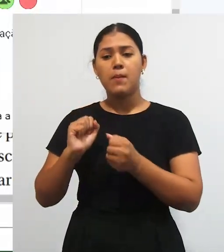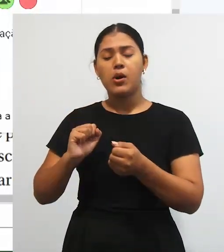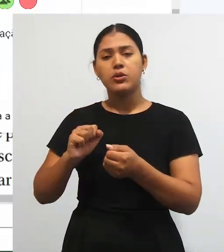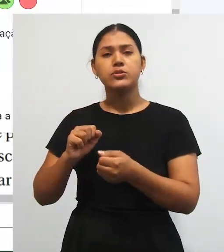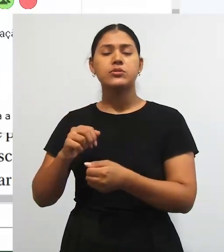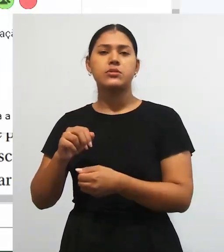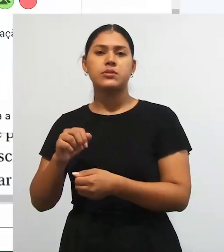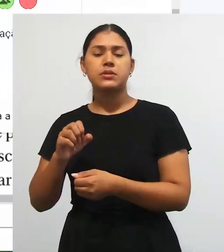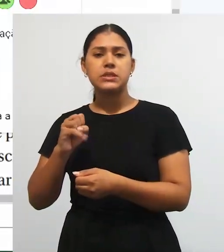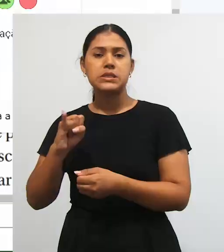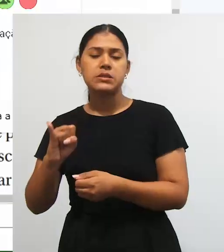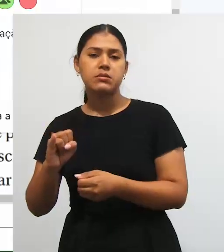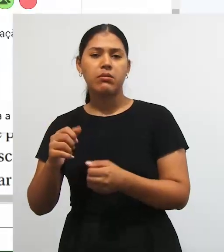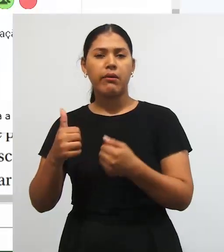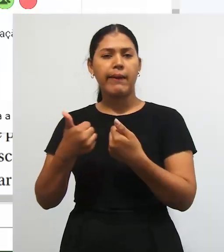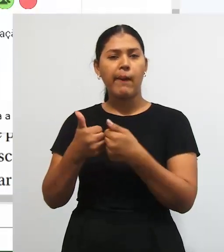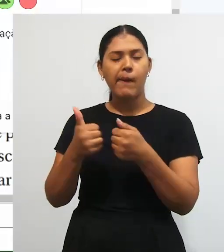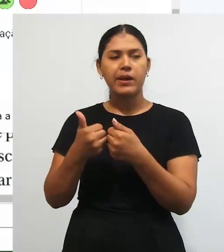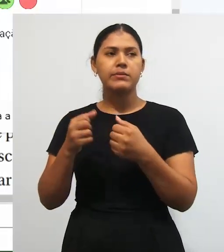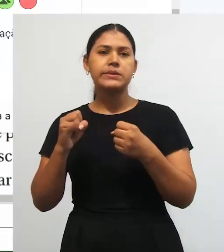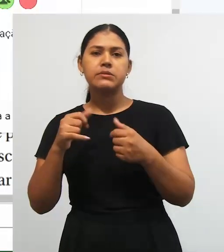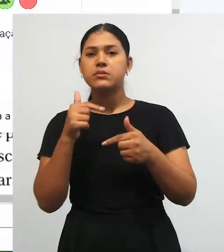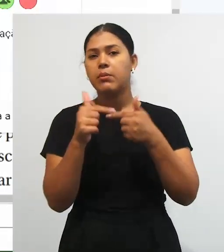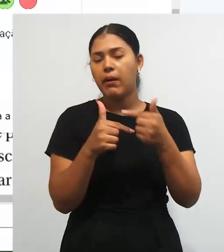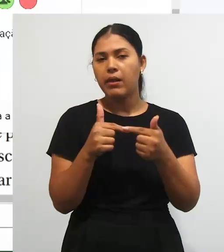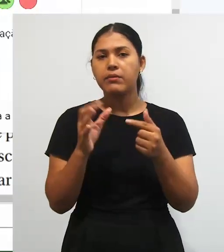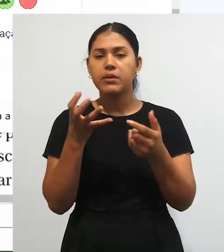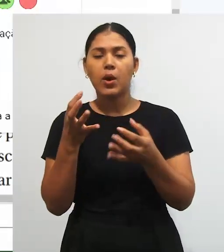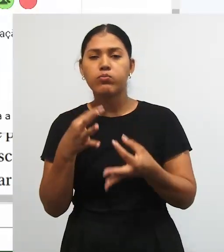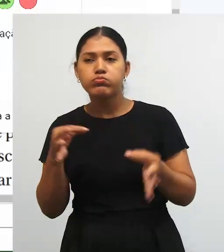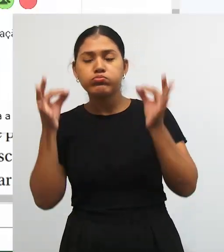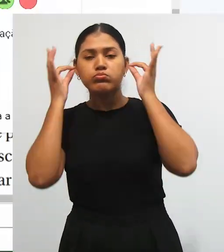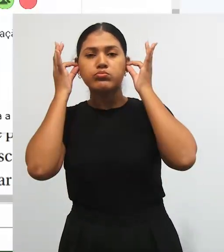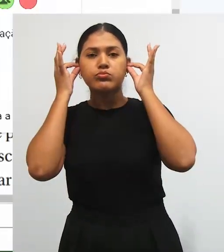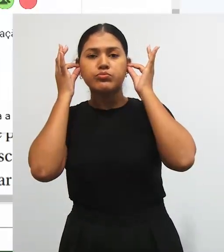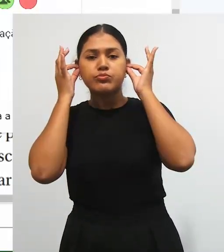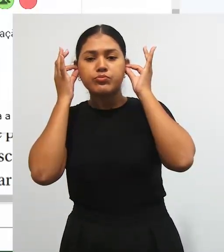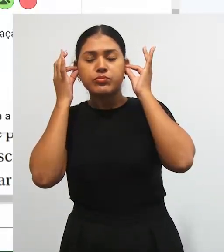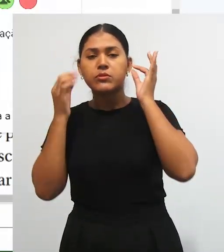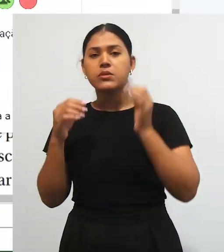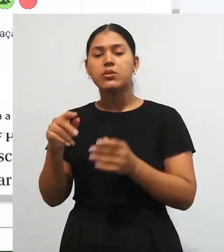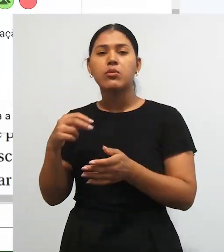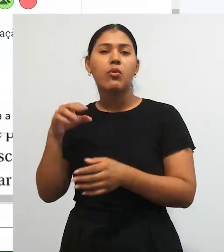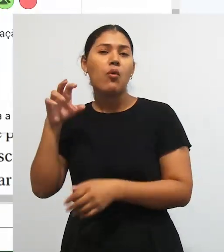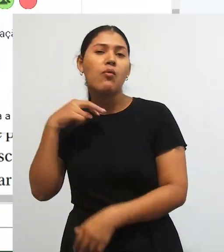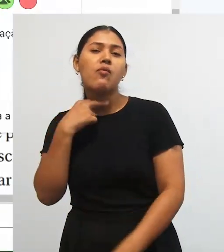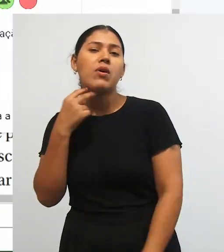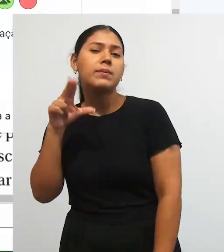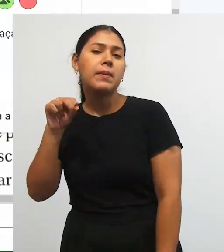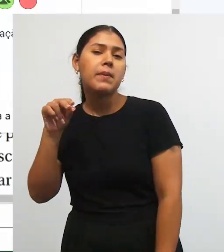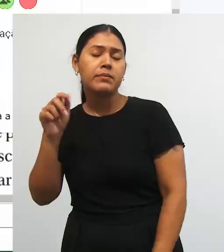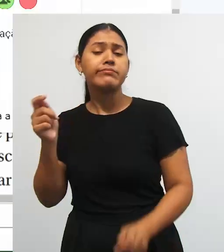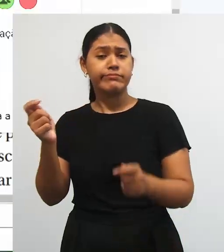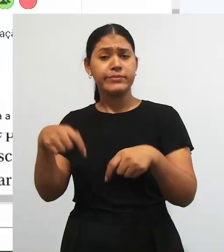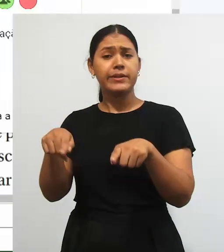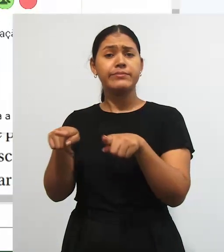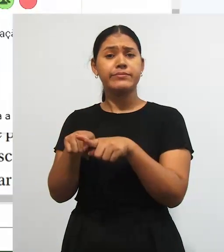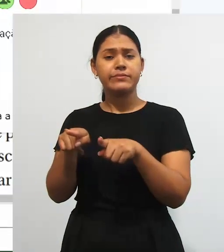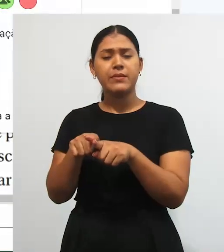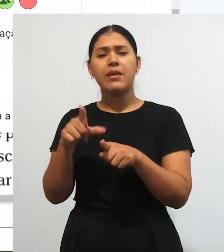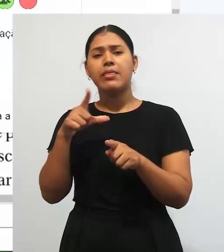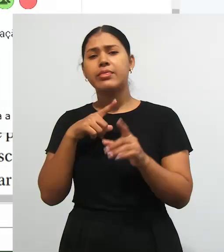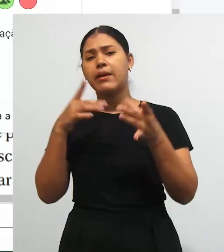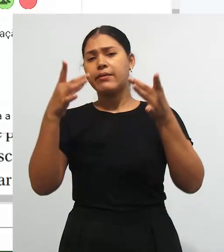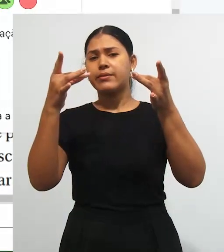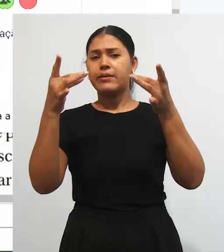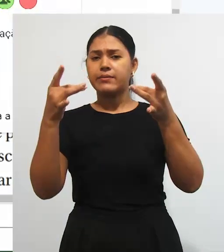você estiver no ônibus, se você estiver lavando louça, se você estiver tomando banho. A gente vai ver aí algumas etapas aí mais específicas sobre